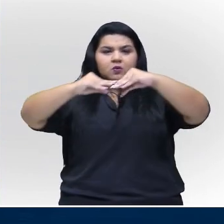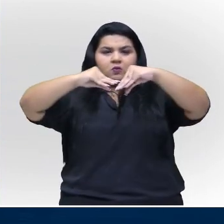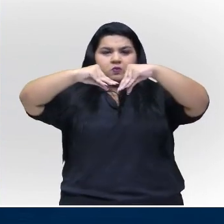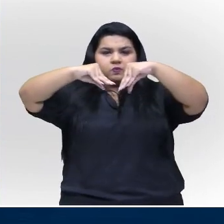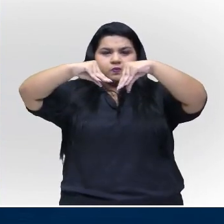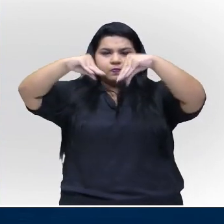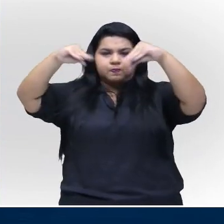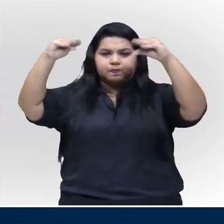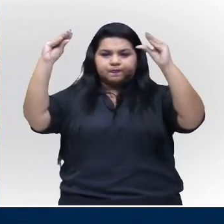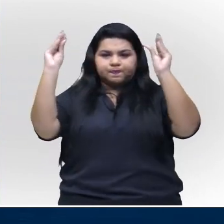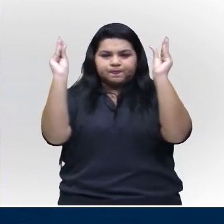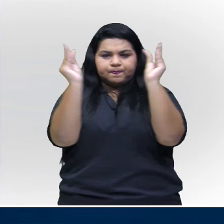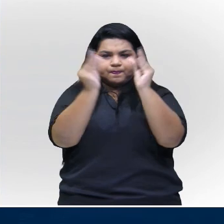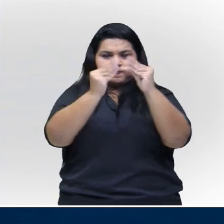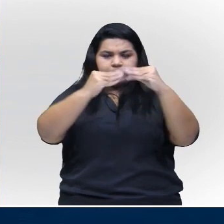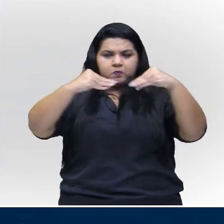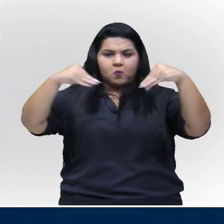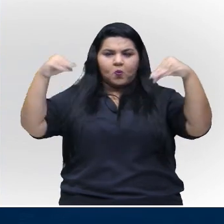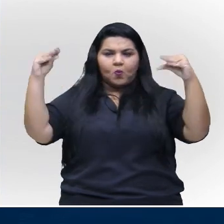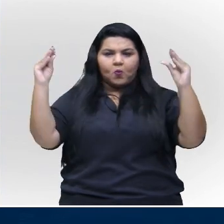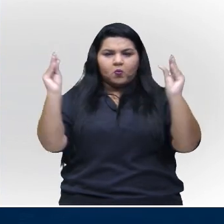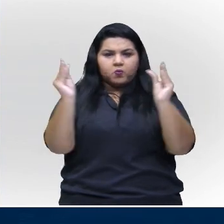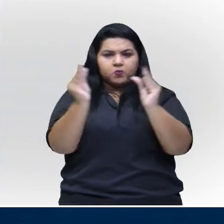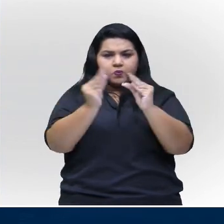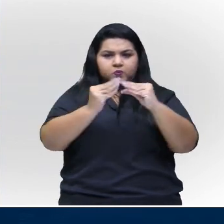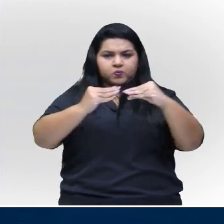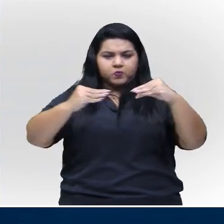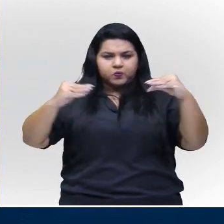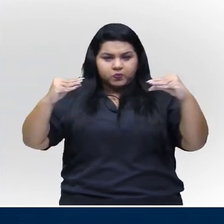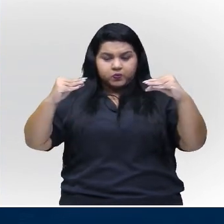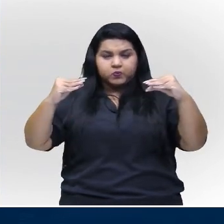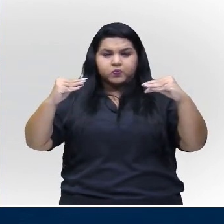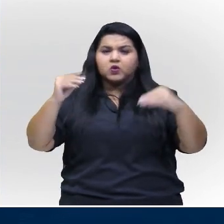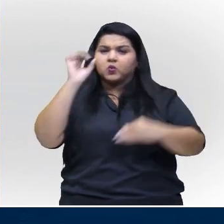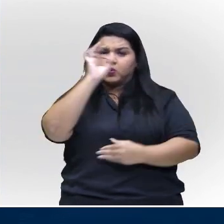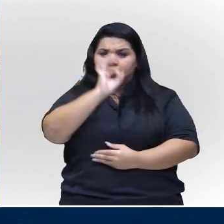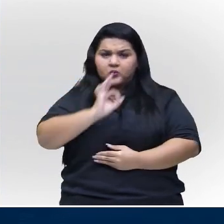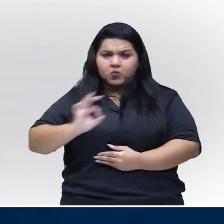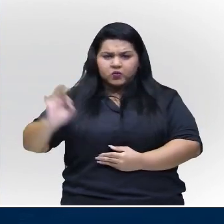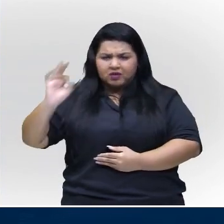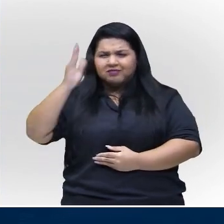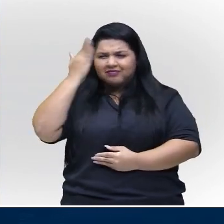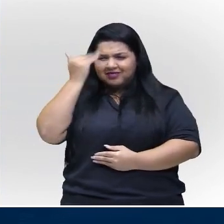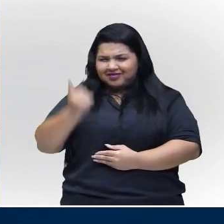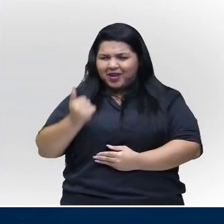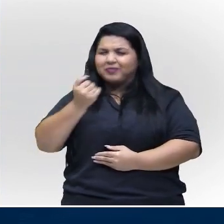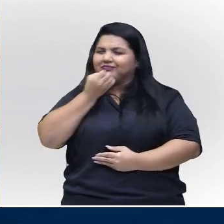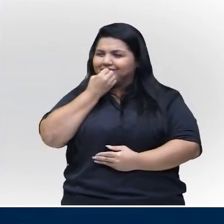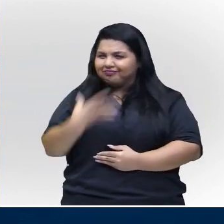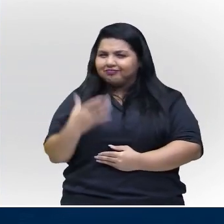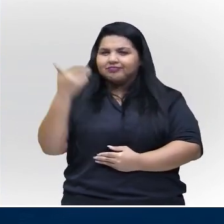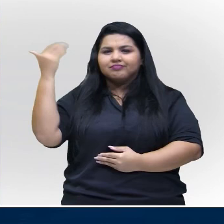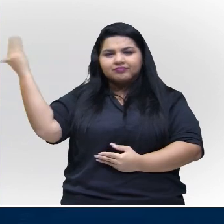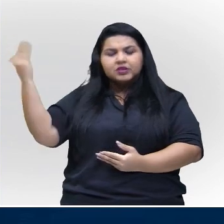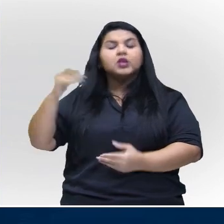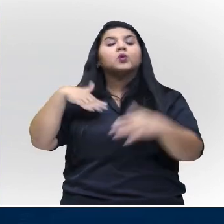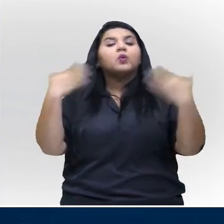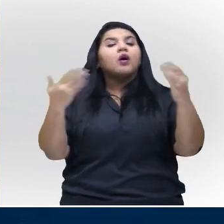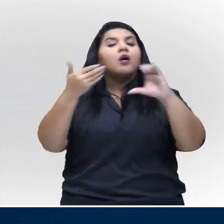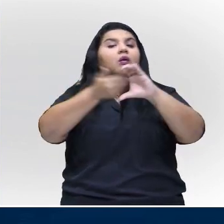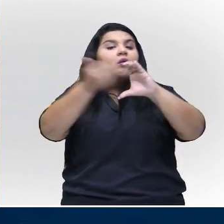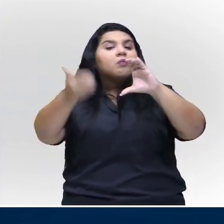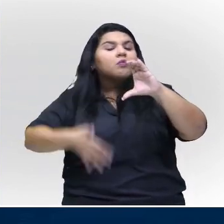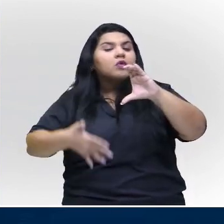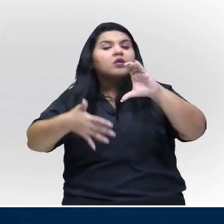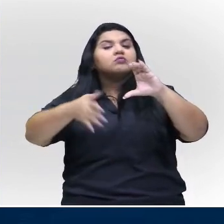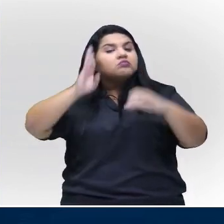endoplasmático granuloso, né, que a gente até já sabe bastante sobre ele. que acontece? Qual é a principal característica